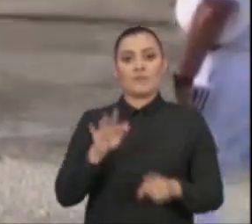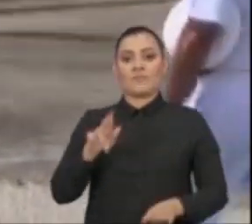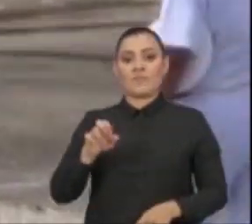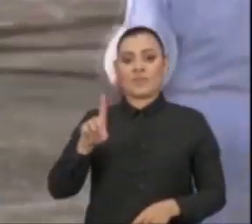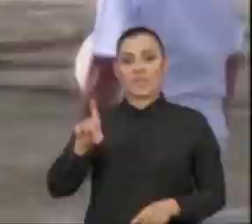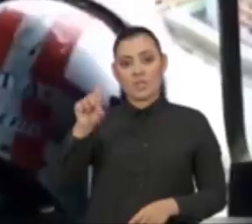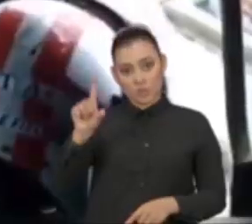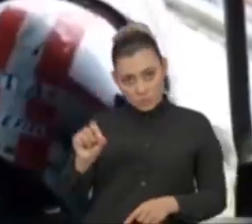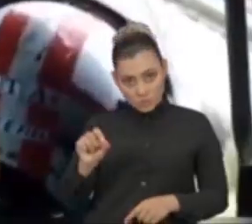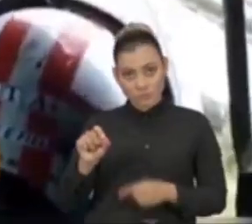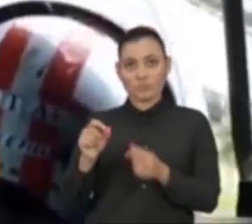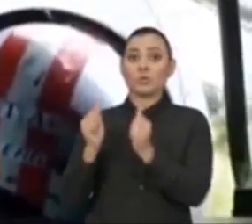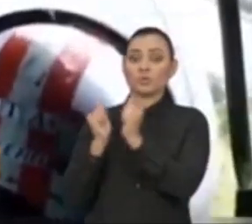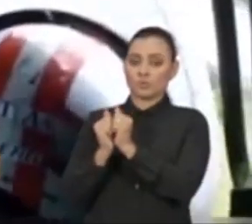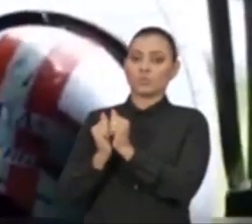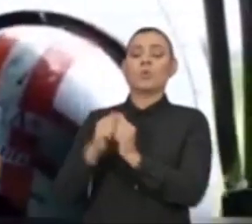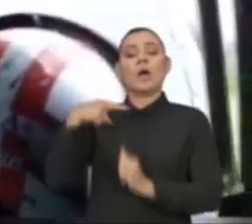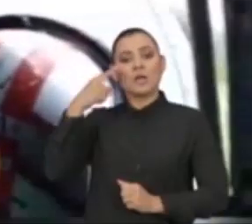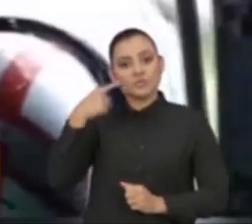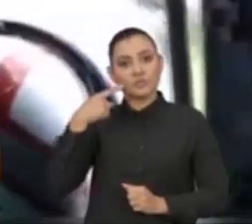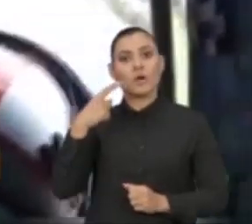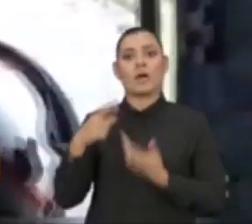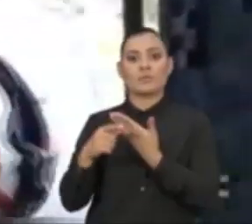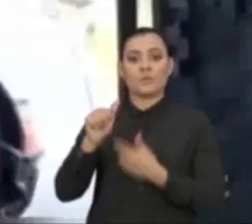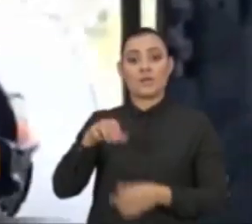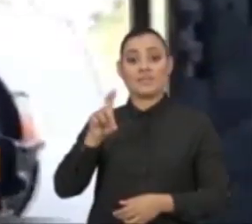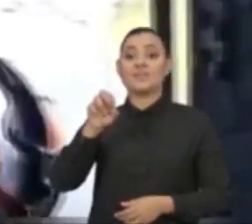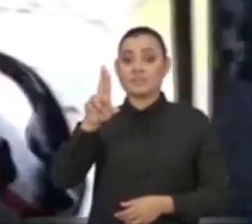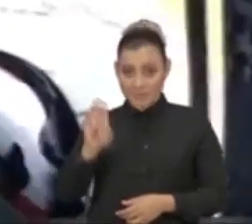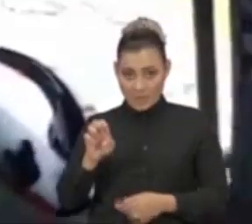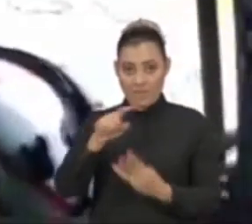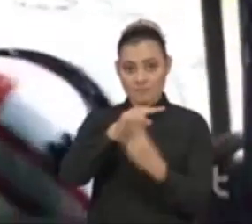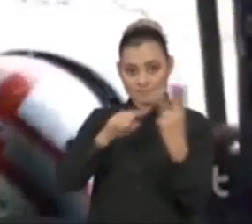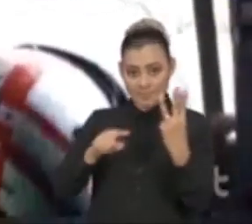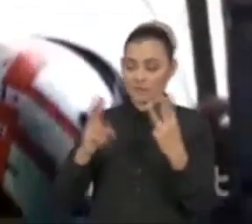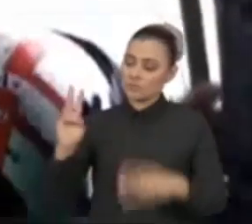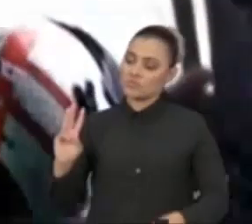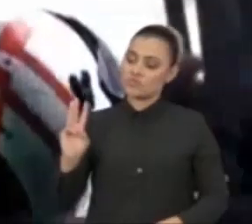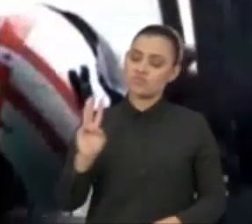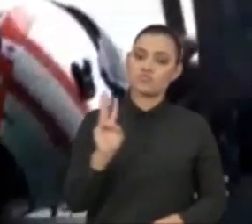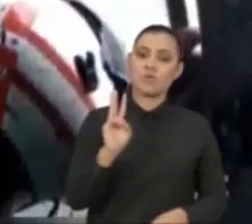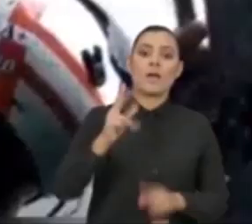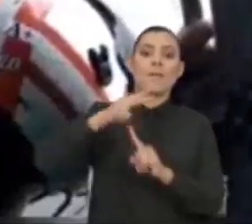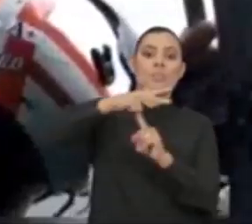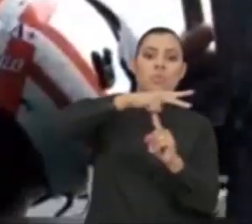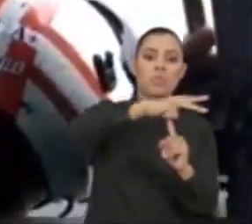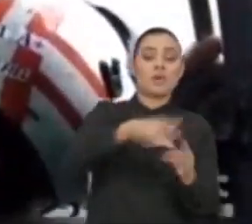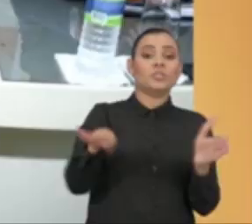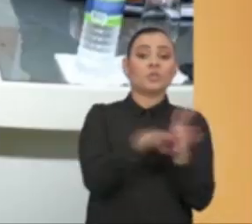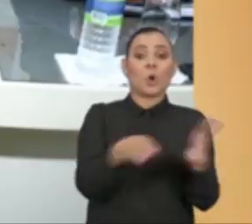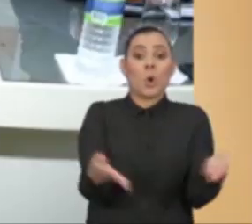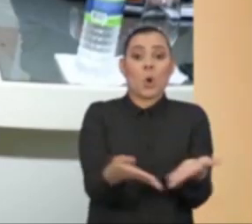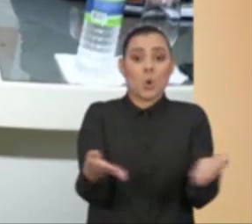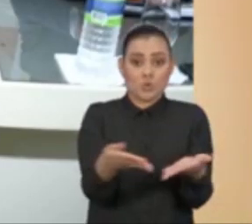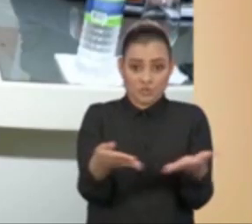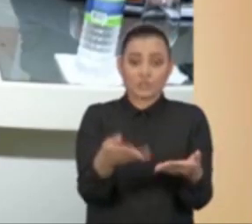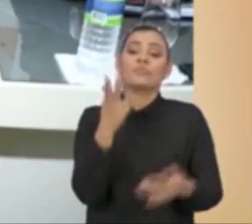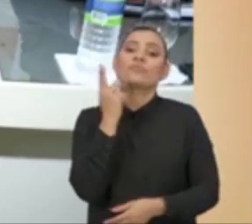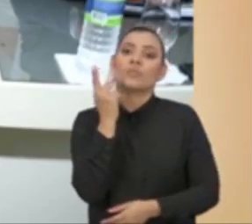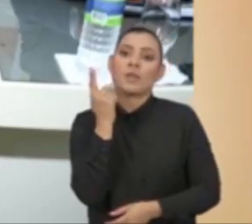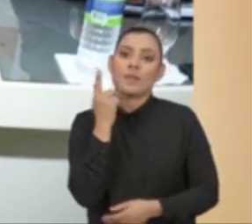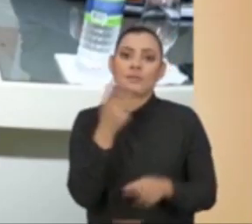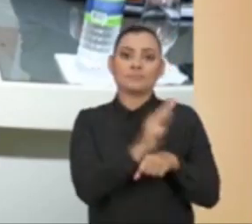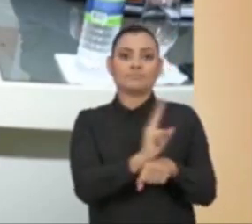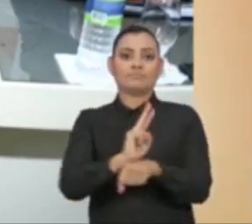Fernando Azevedo e Silva, e o advogado-geral da União, André Luiz Mendonça, chegaram hoje cedo à Fortaleza para acompanhar a ação da Força